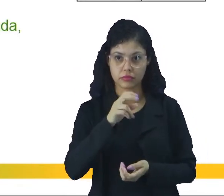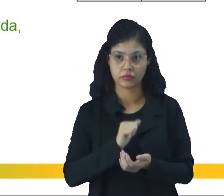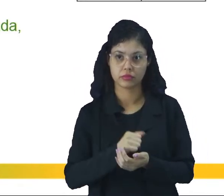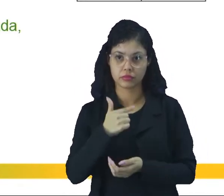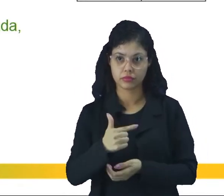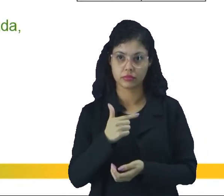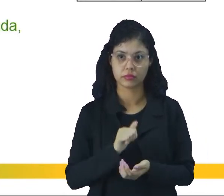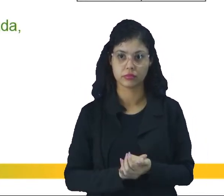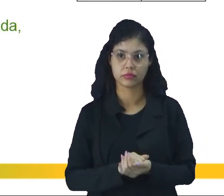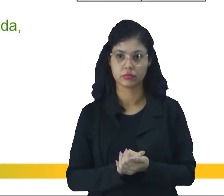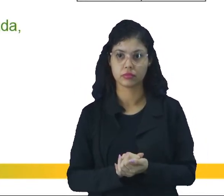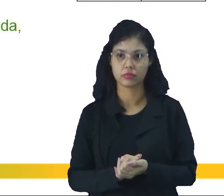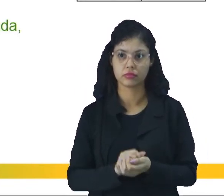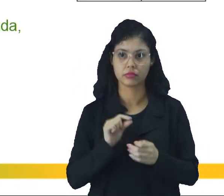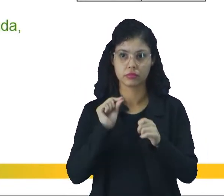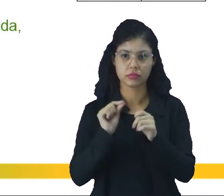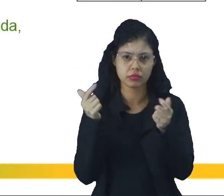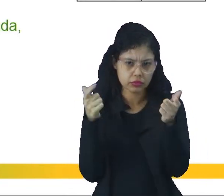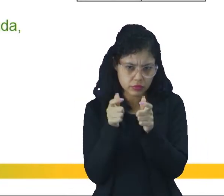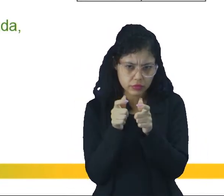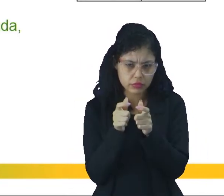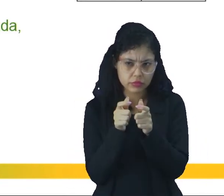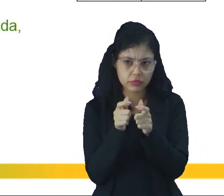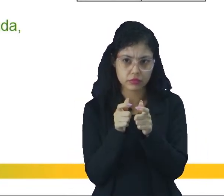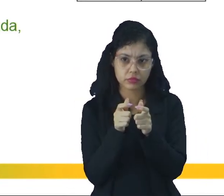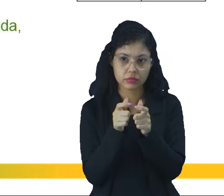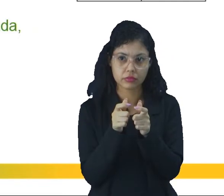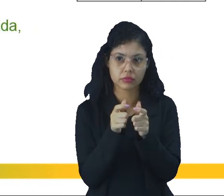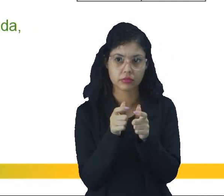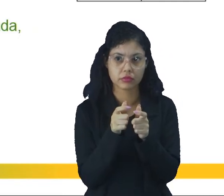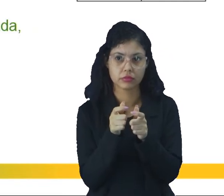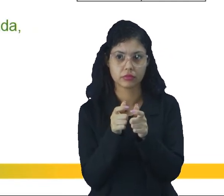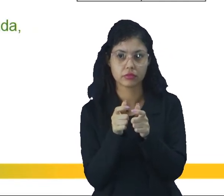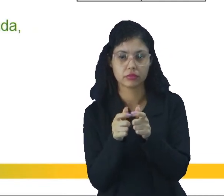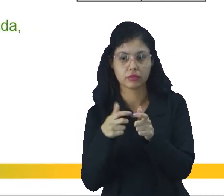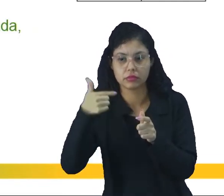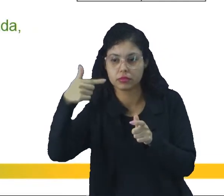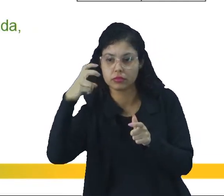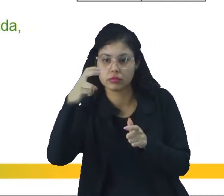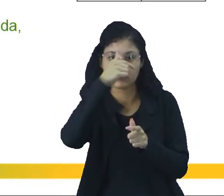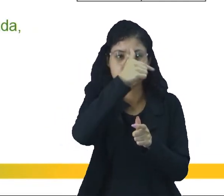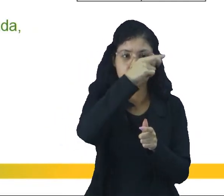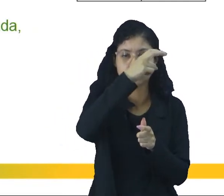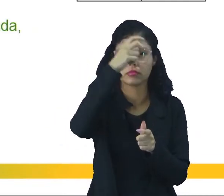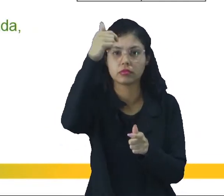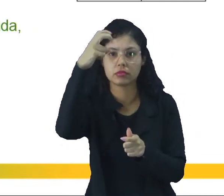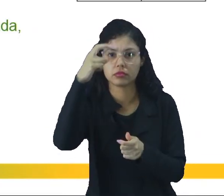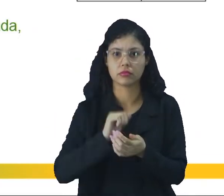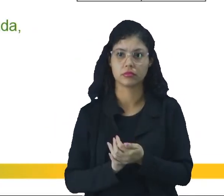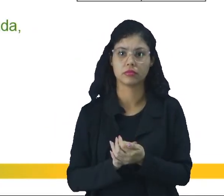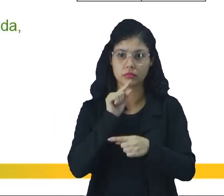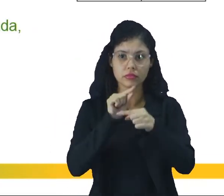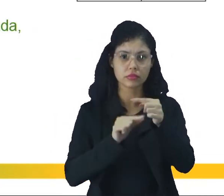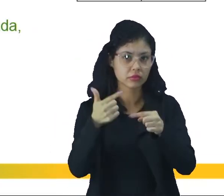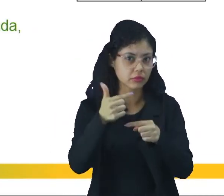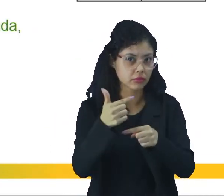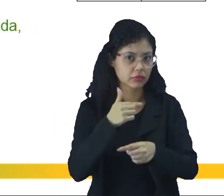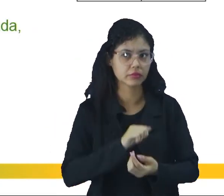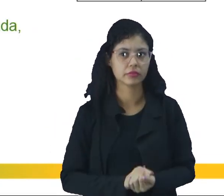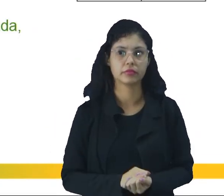25 sobre 2. É justamente esse pequenininho. 25 aqui, 25 aqui. 25 vezes 25 divide por